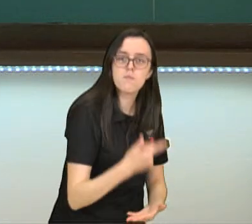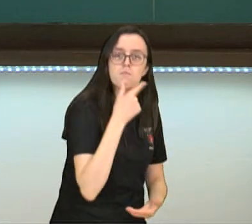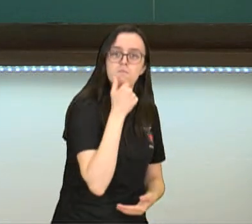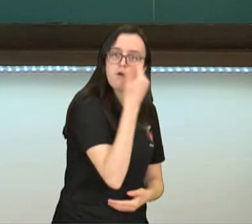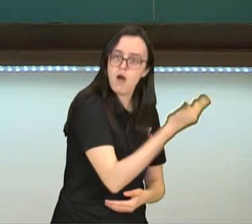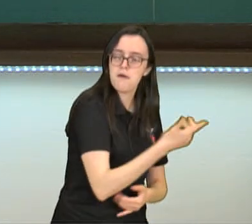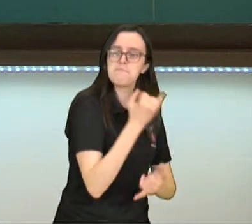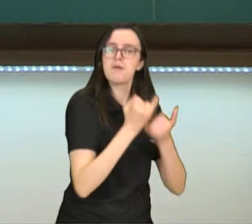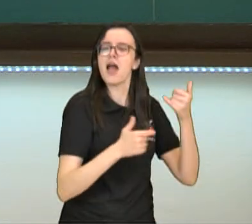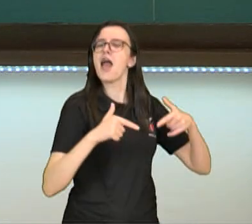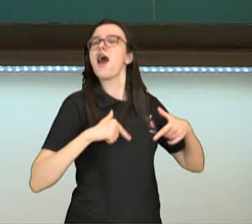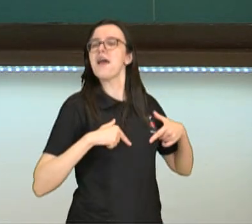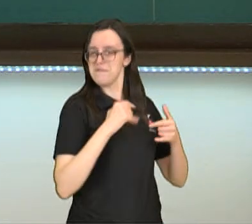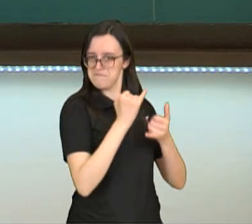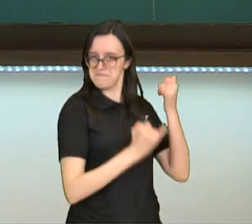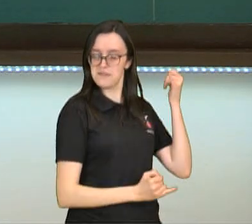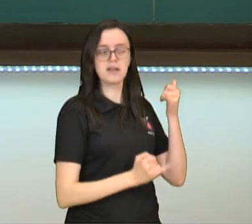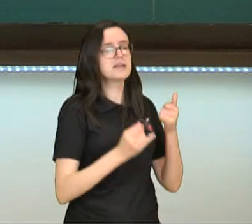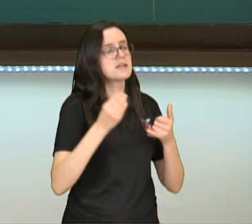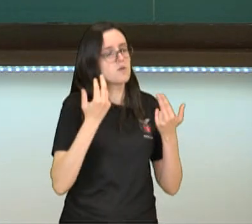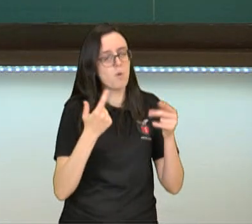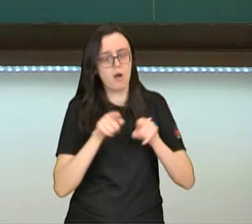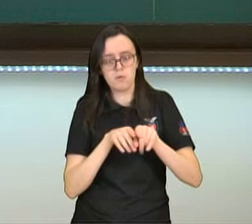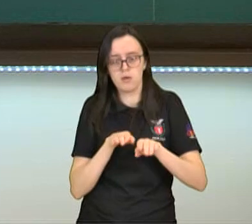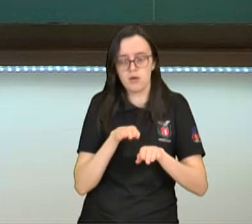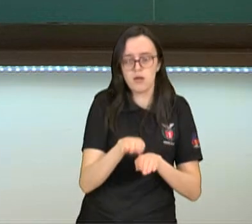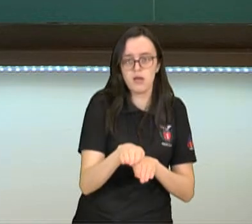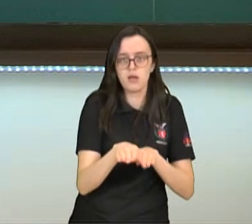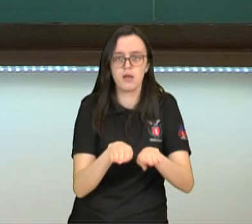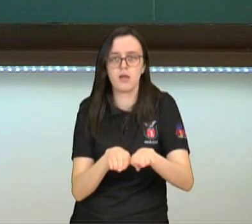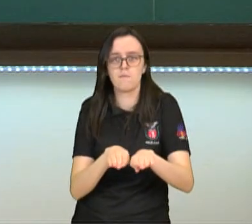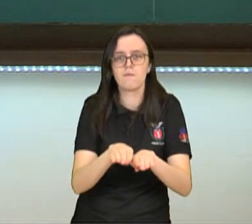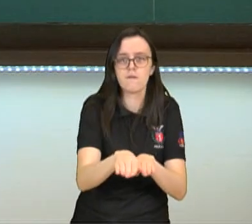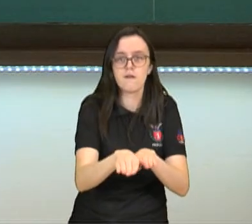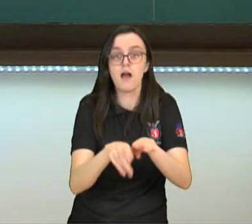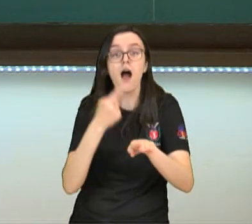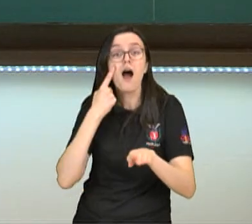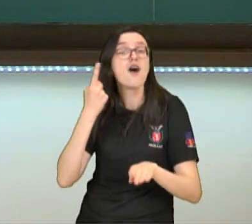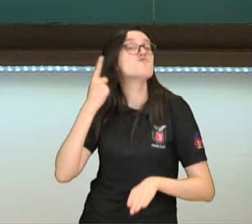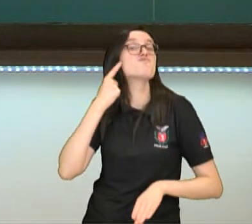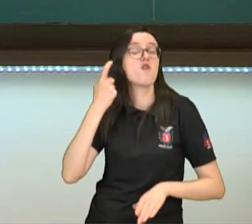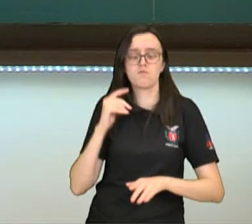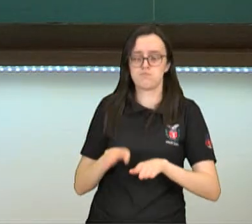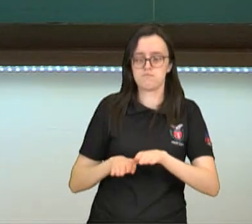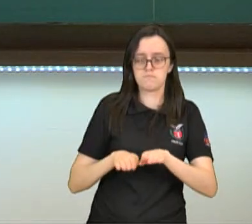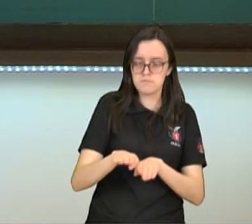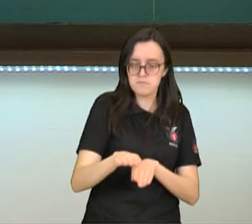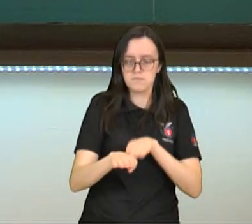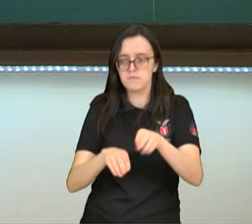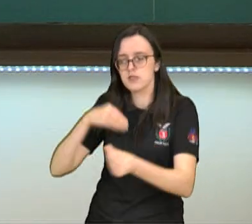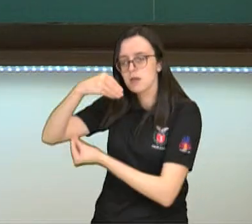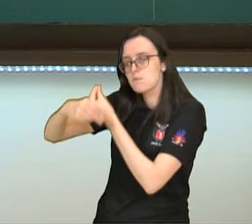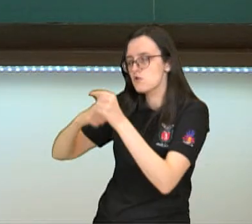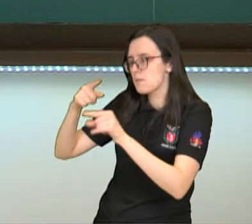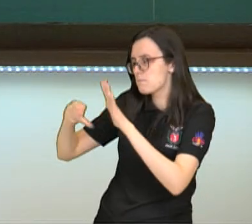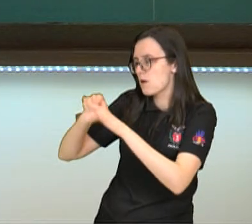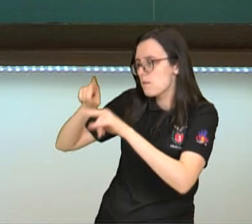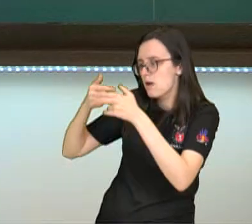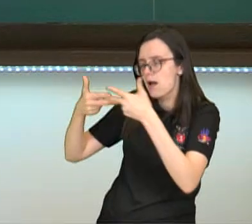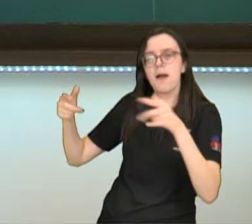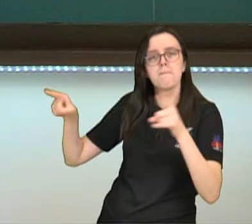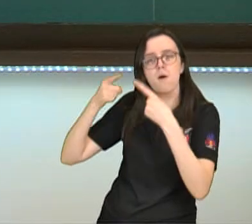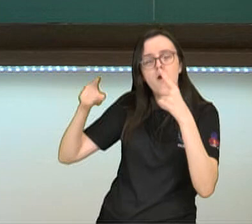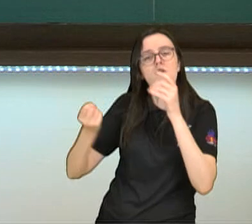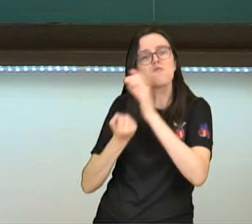esse herói, começou a caminhar, a andar nesse arrastar dos pés, e daí, associando a elementos musicais, teria surgido